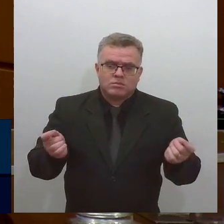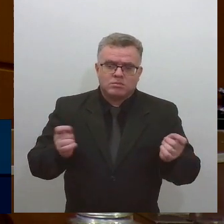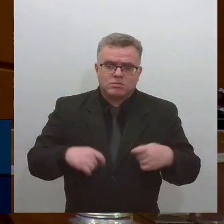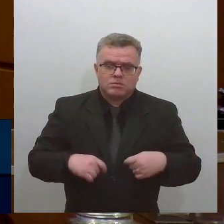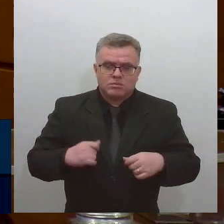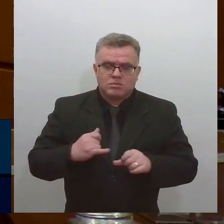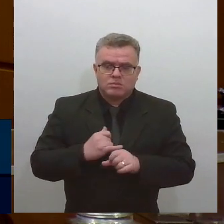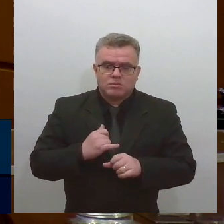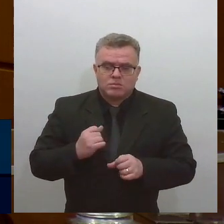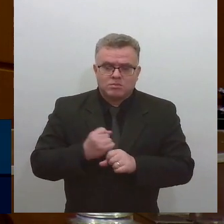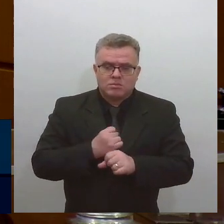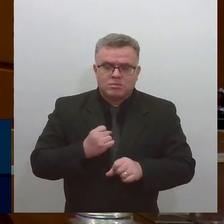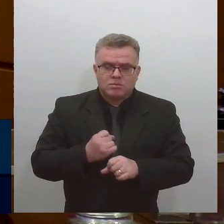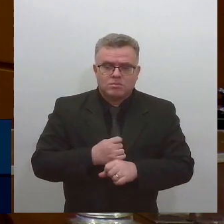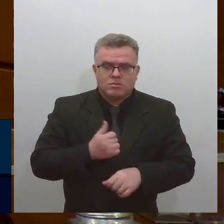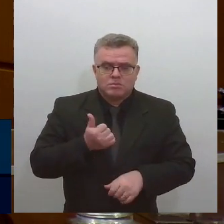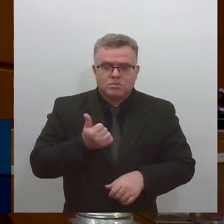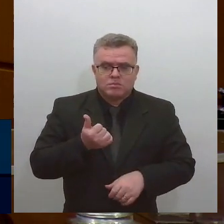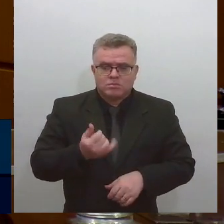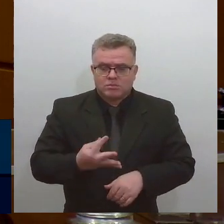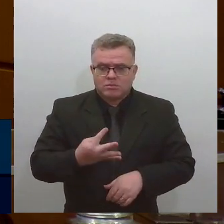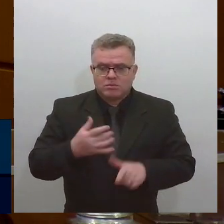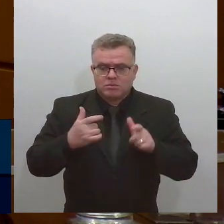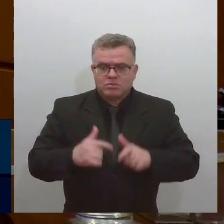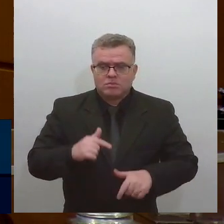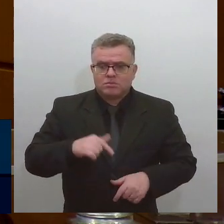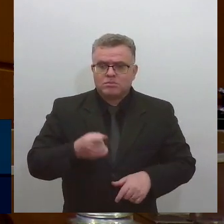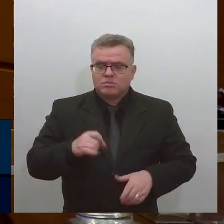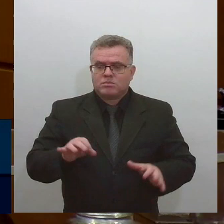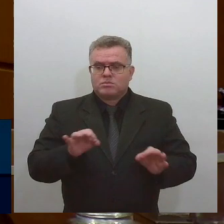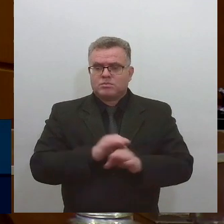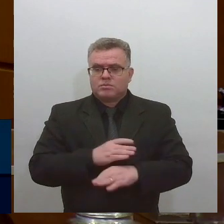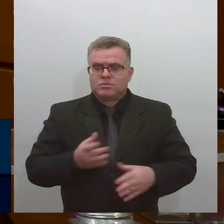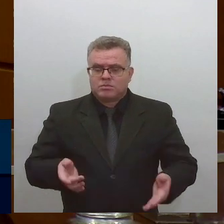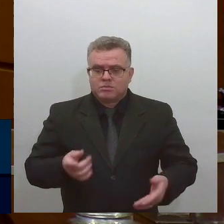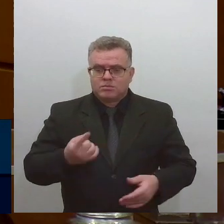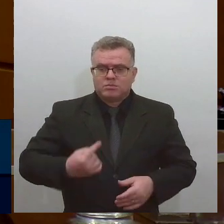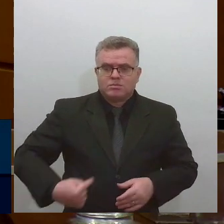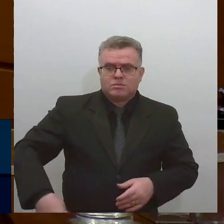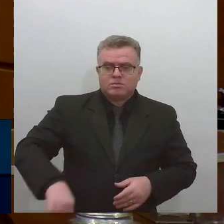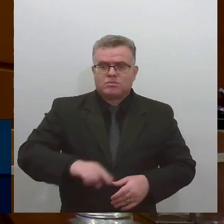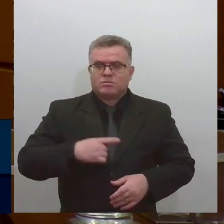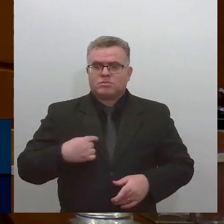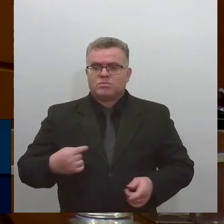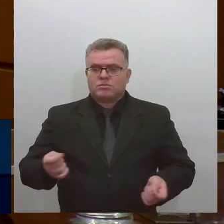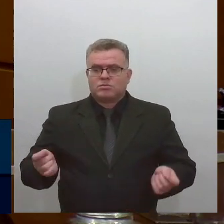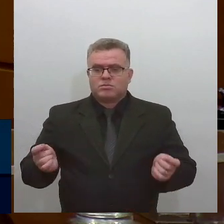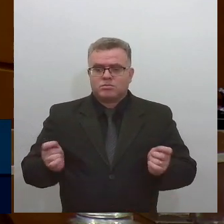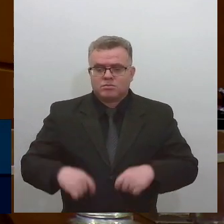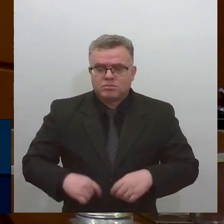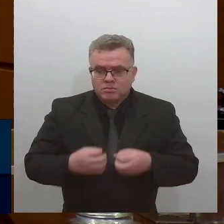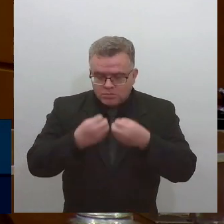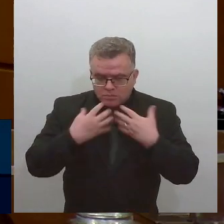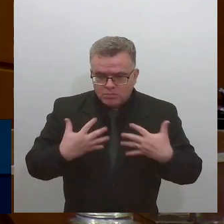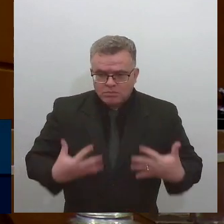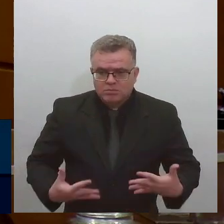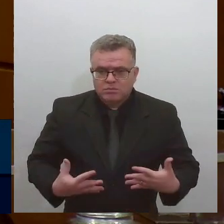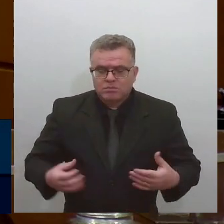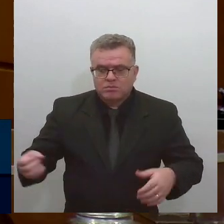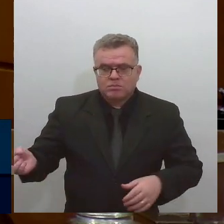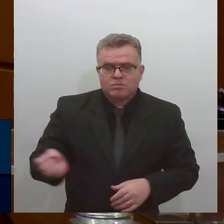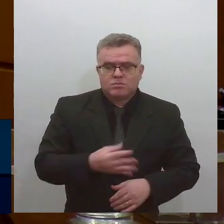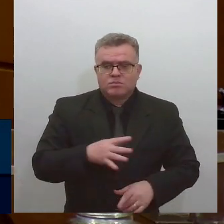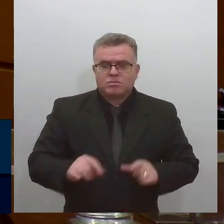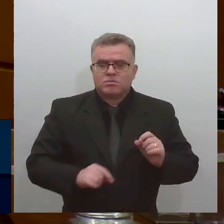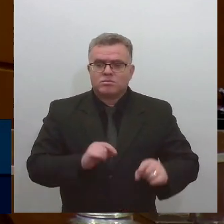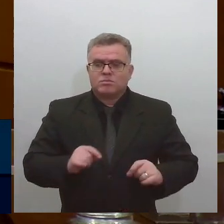estado de Sergipe Então nós vamos ter aí uma condição uma malha muito mais moderna e muito mais linc com